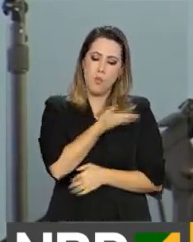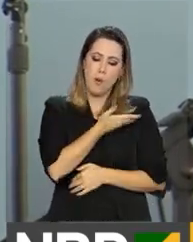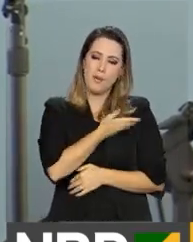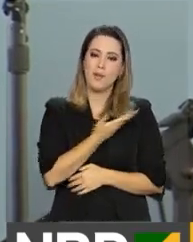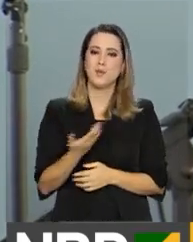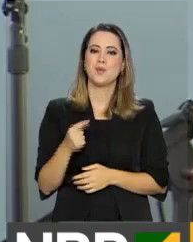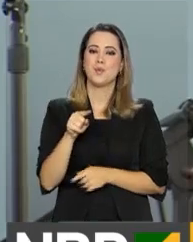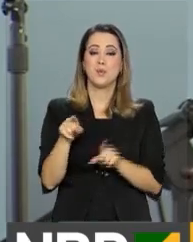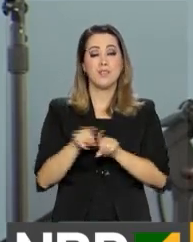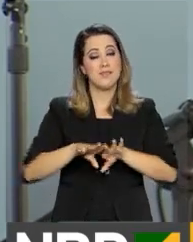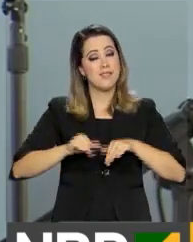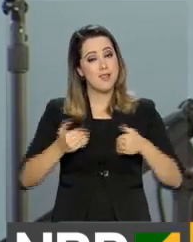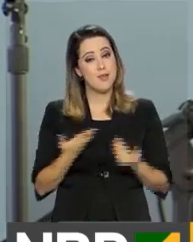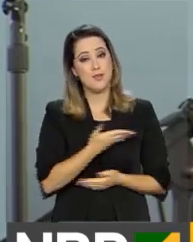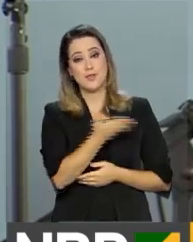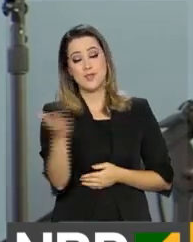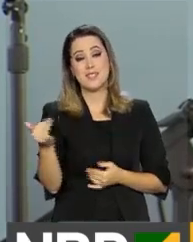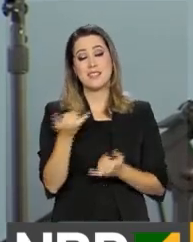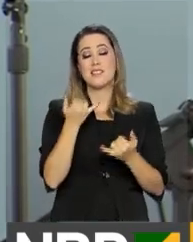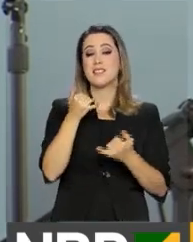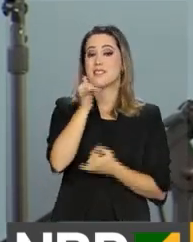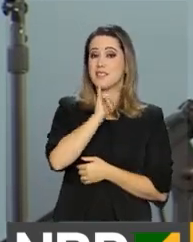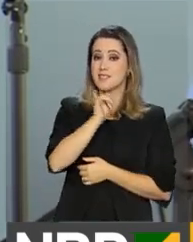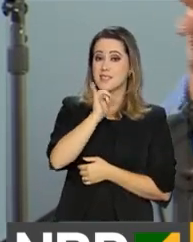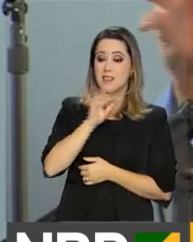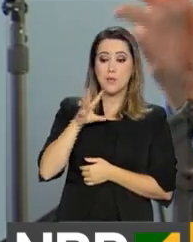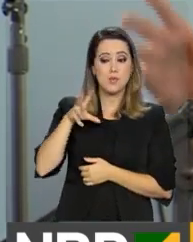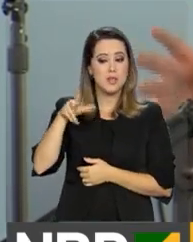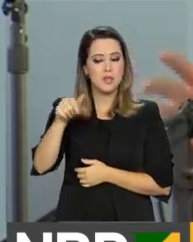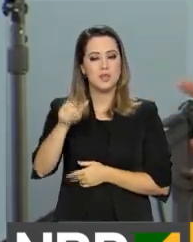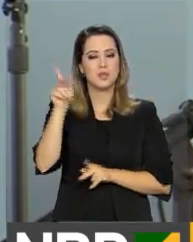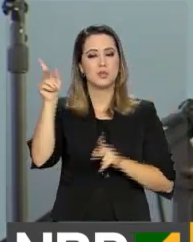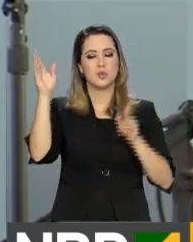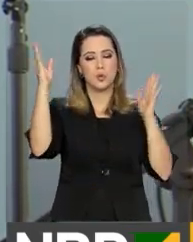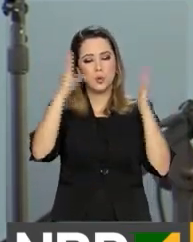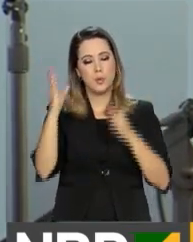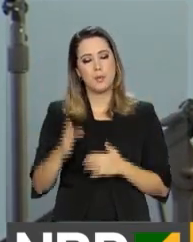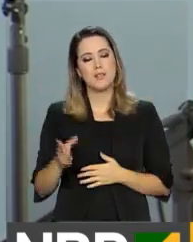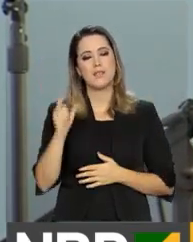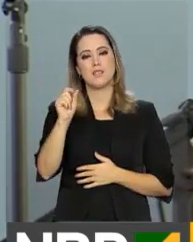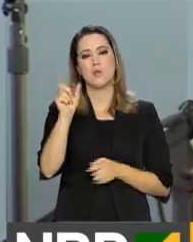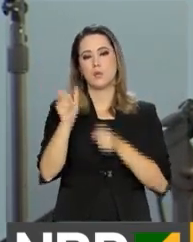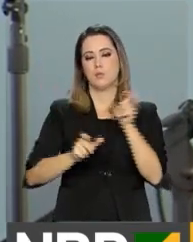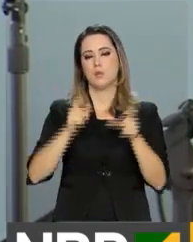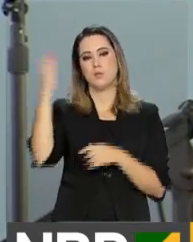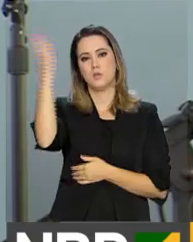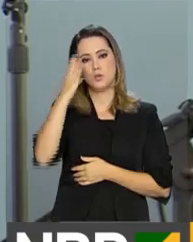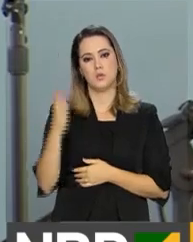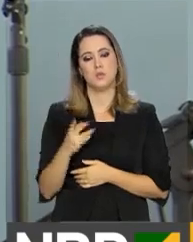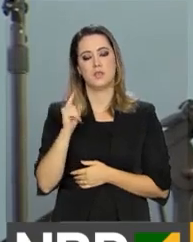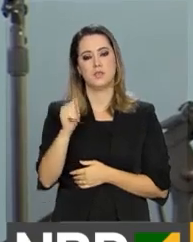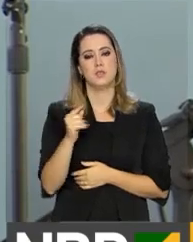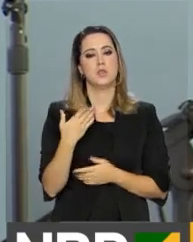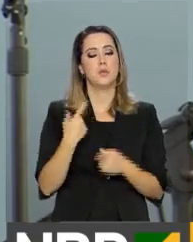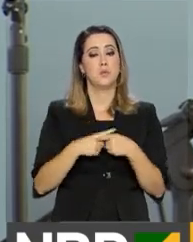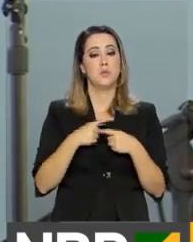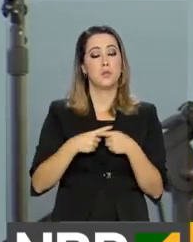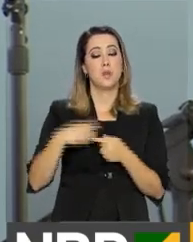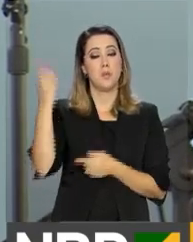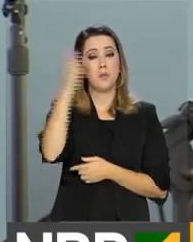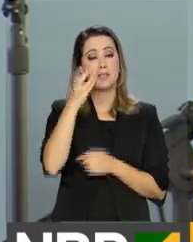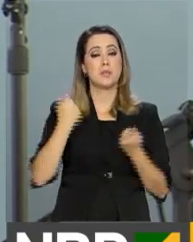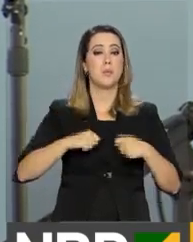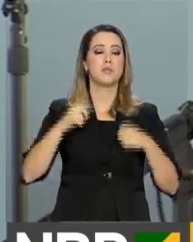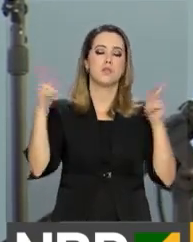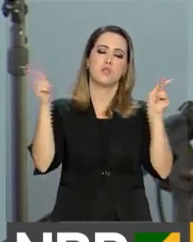amigos, e com isso vocês deem um exemplo para todos os brasileiros, para o Brasil inteiro. Que o Brasil precisa muito